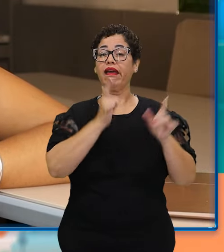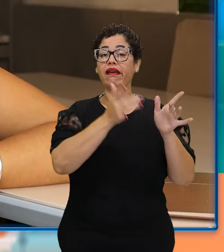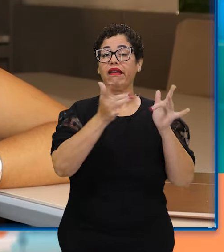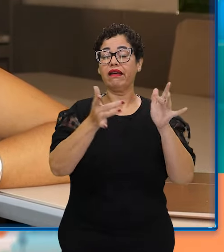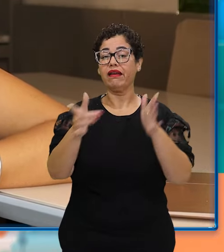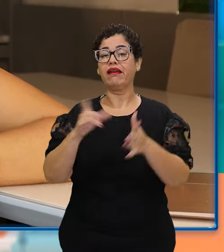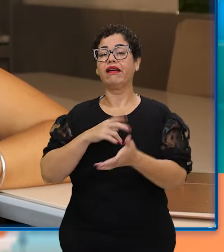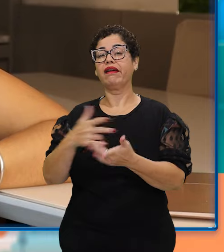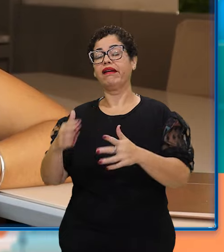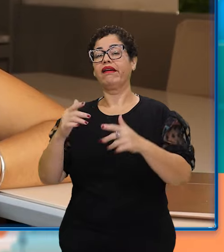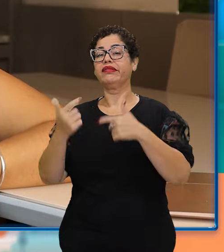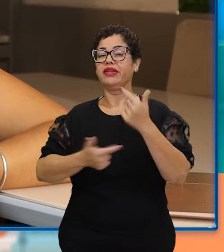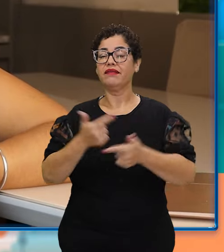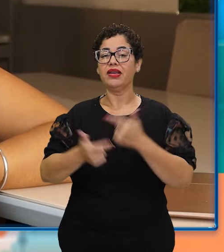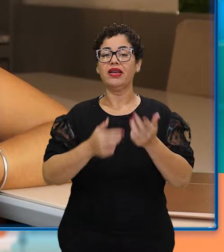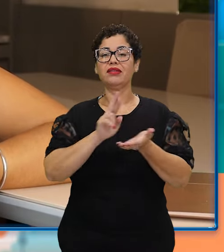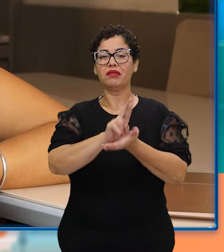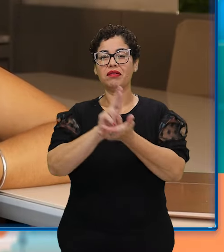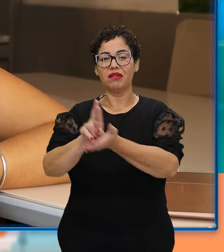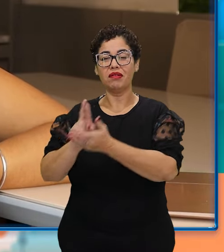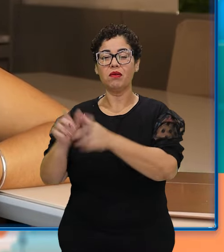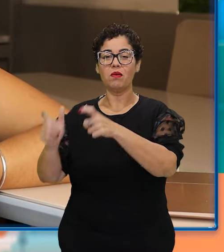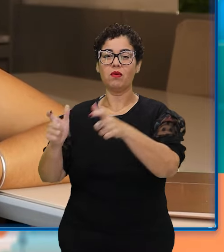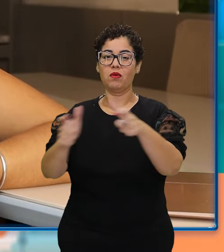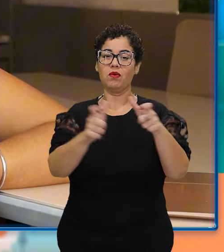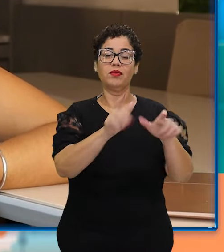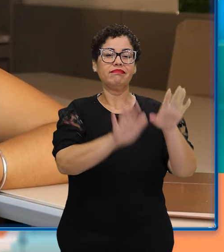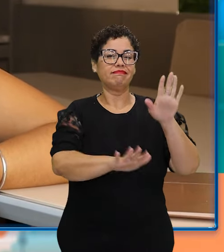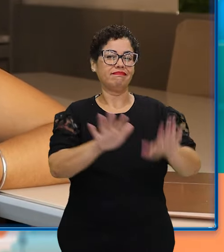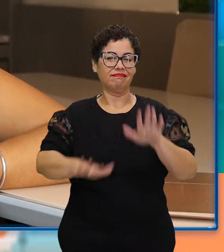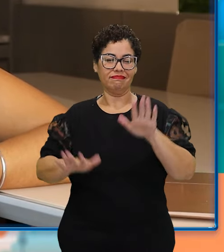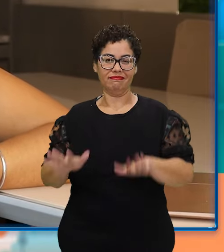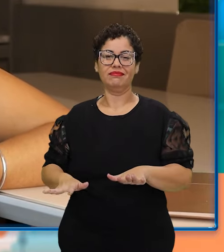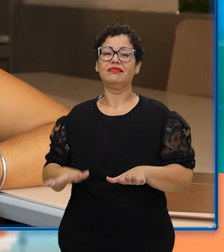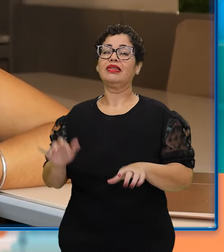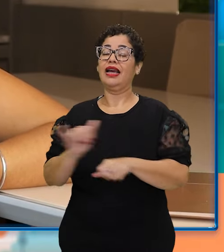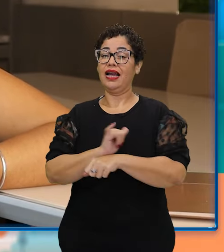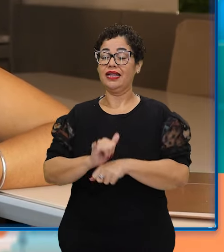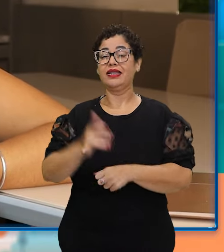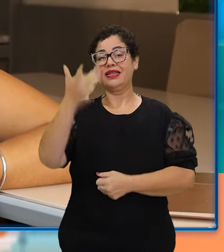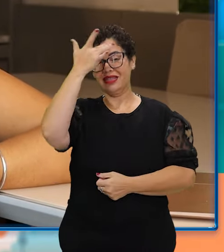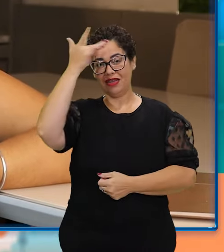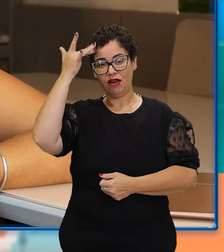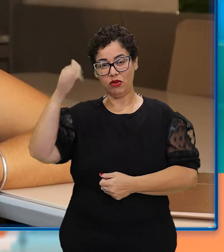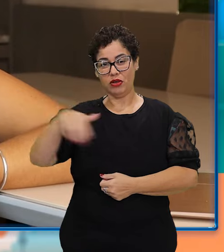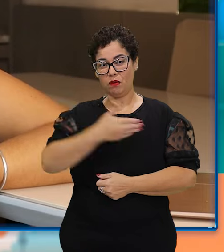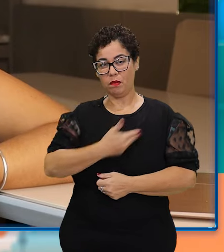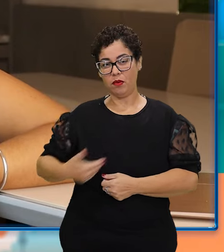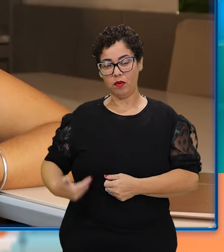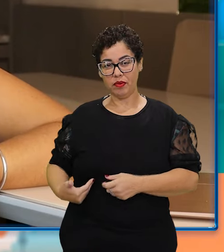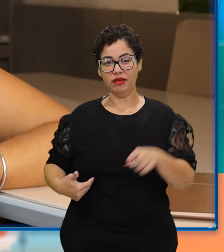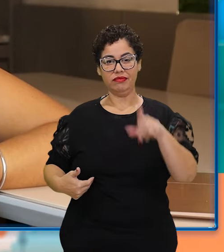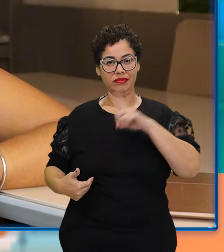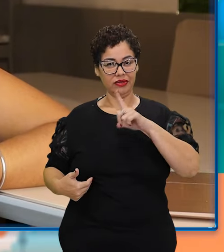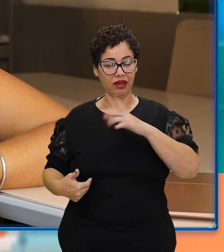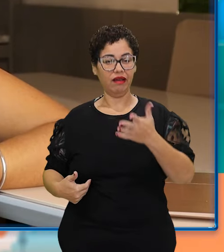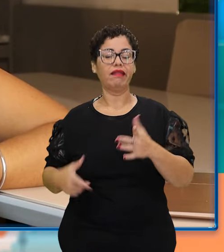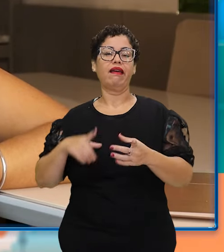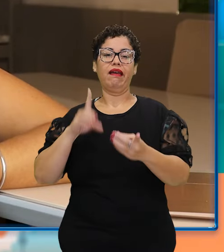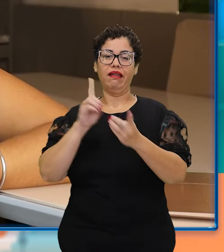de recursos e serviços de cada localidade. Geralmente, os serviços de saúde mental na rede pública